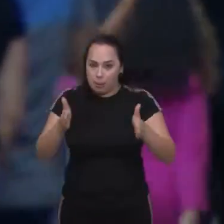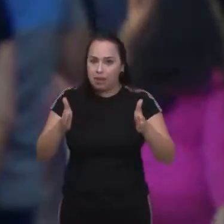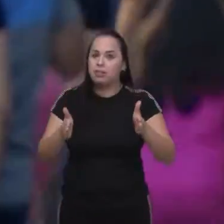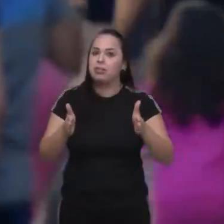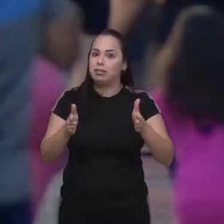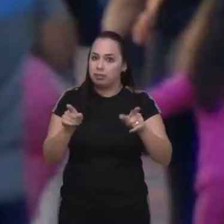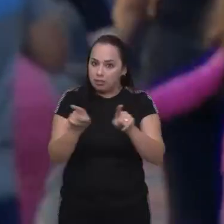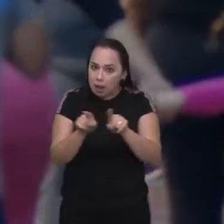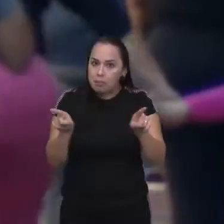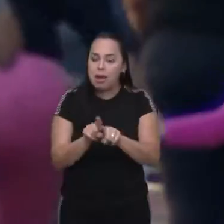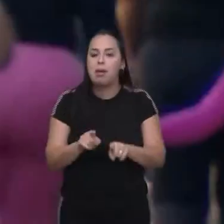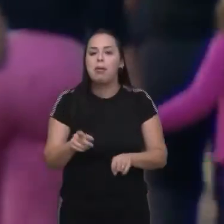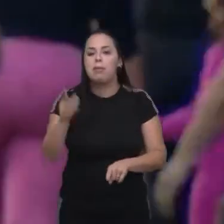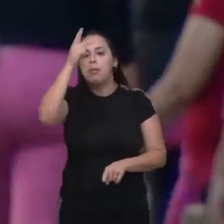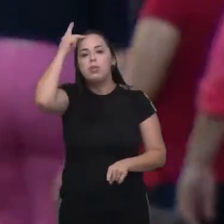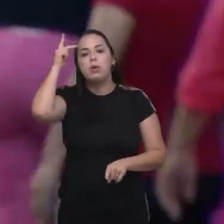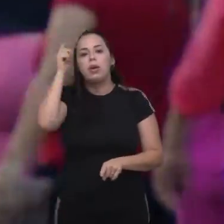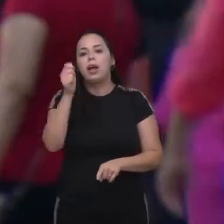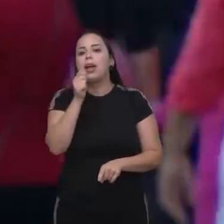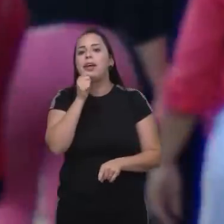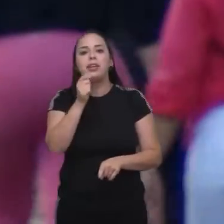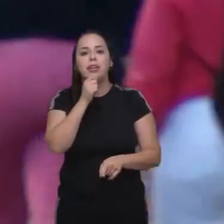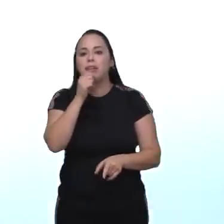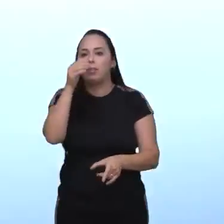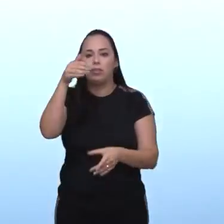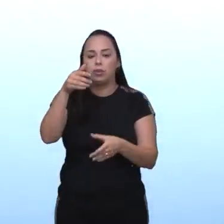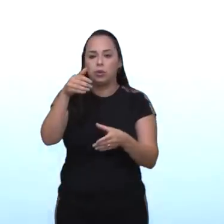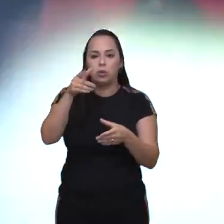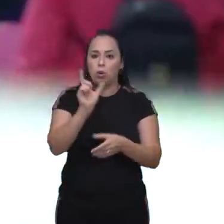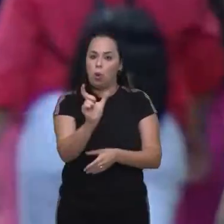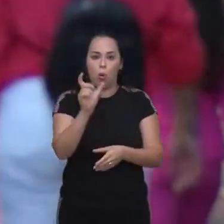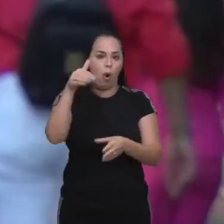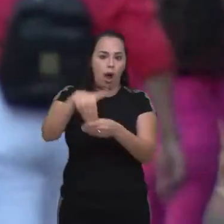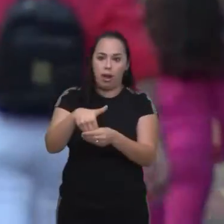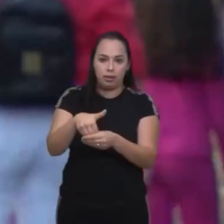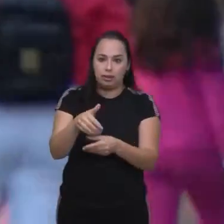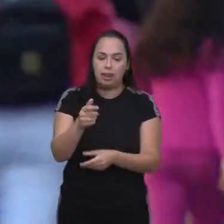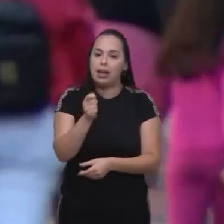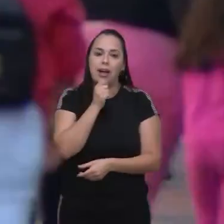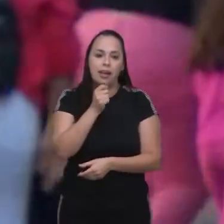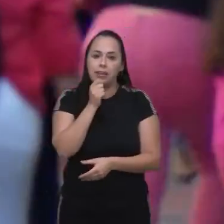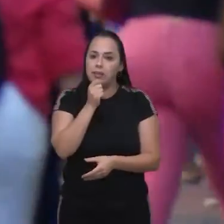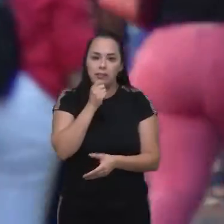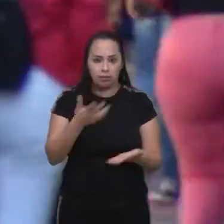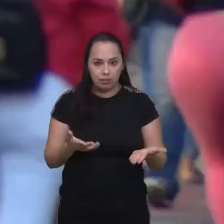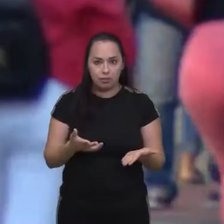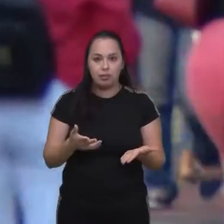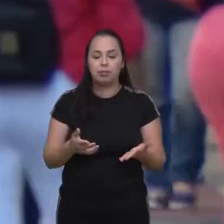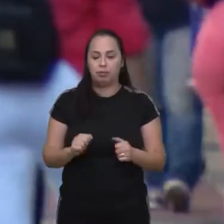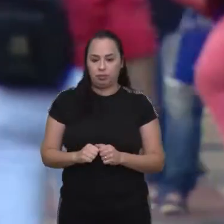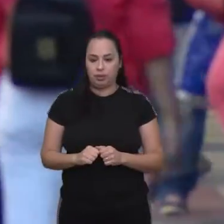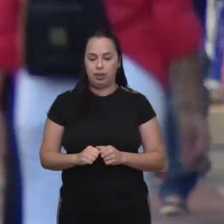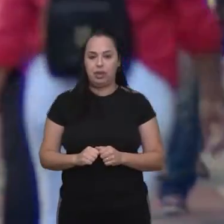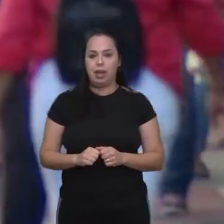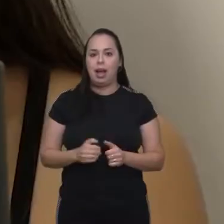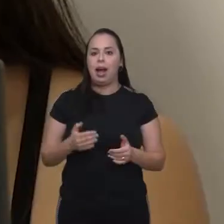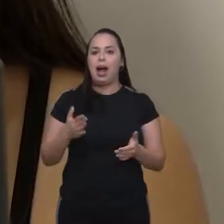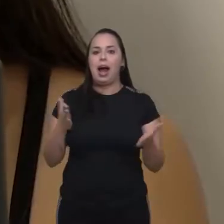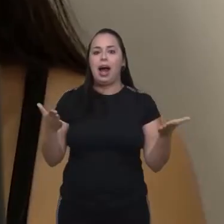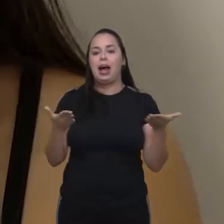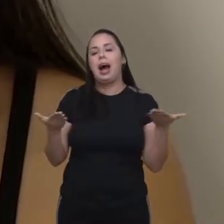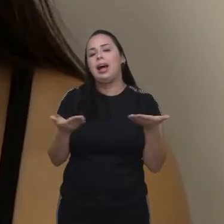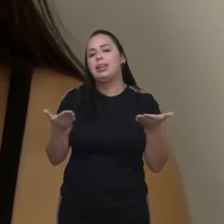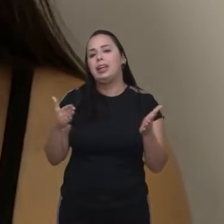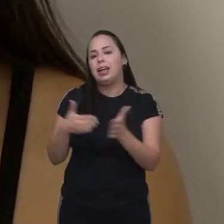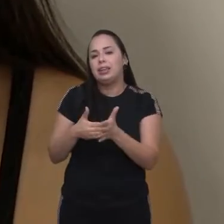prazo também serve para os novos eleitores entre 16 e 18 anos que quiserem tirar o primeiro título de eleitor.